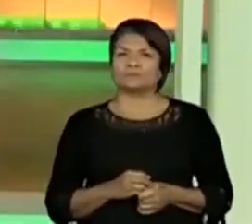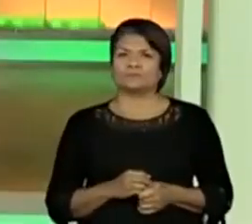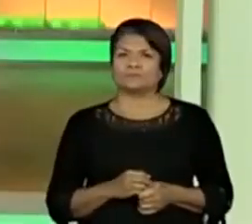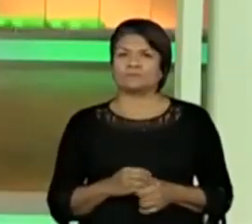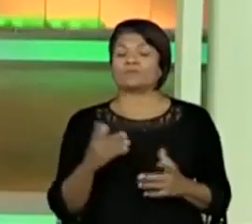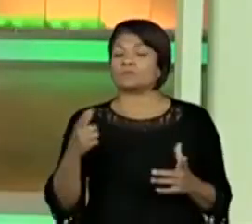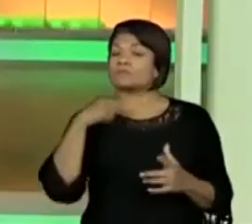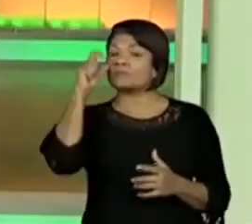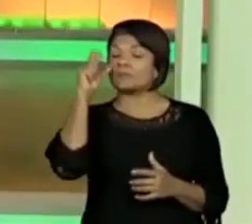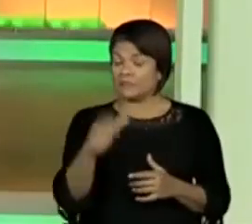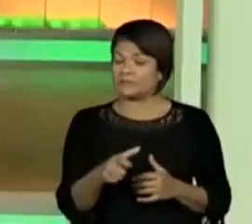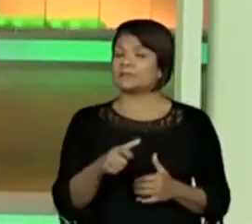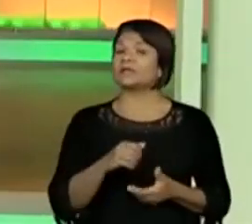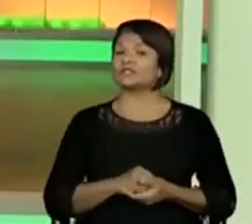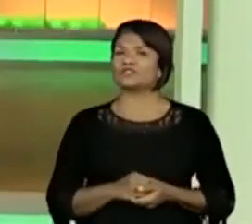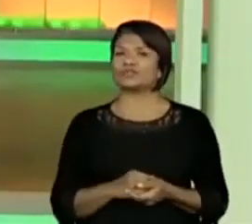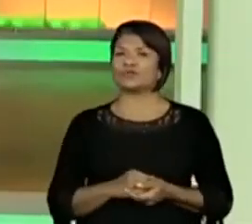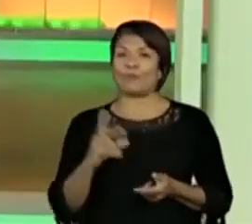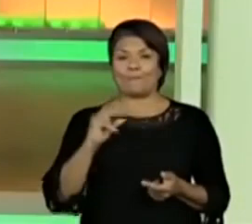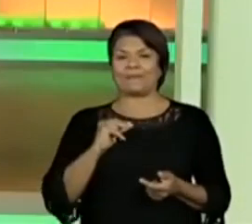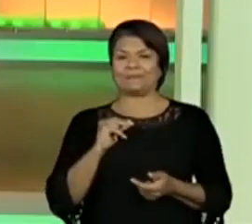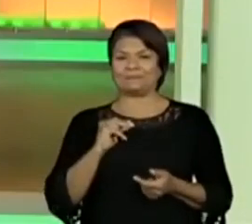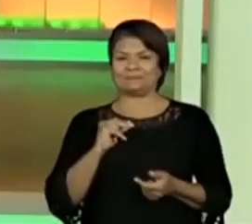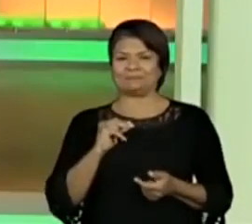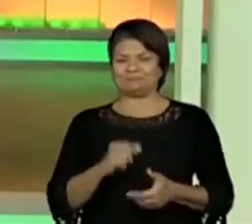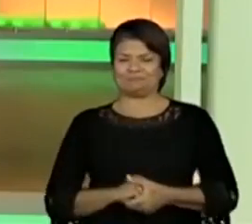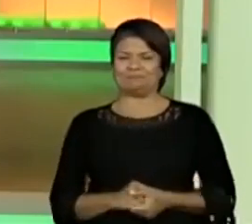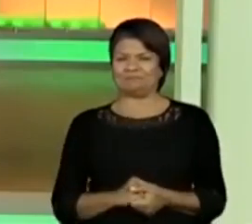Que é interessante... Opa!